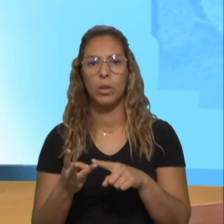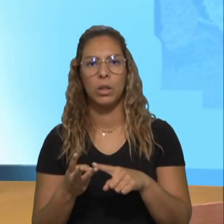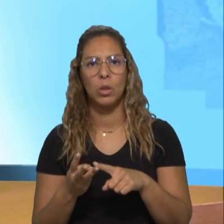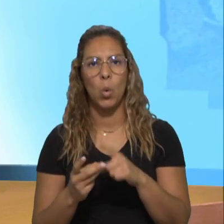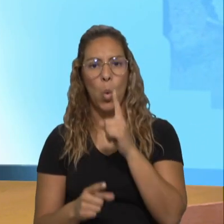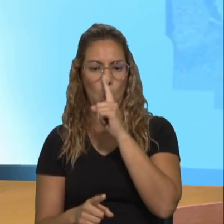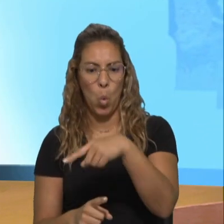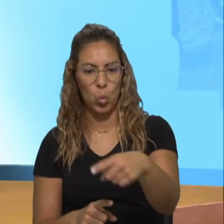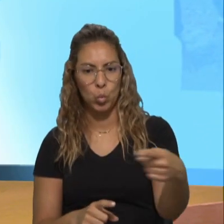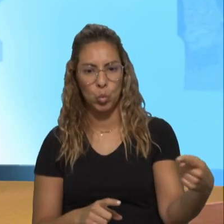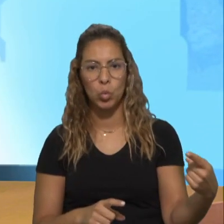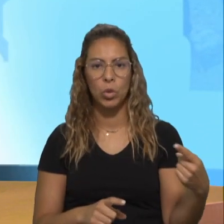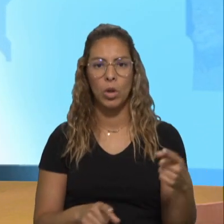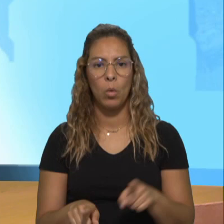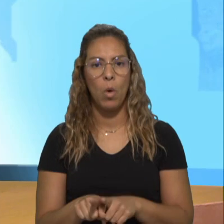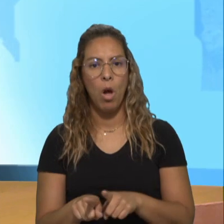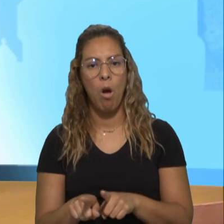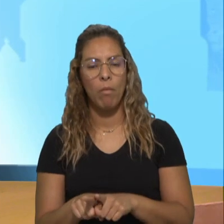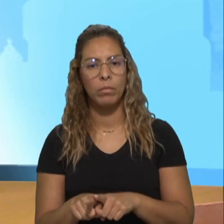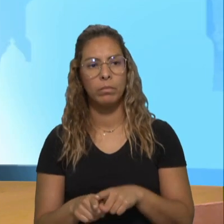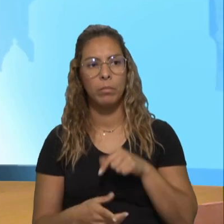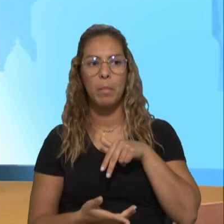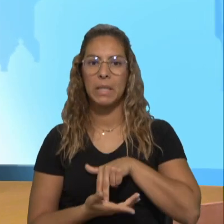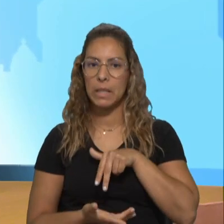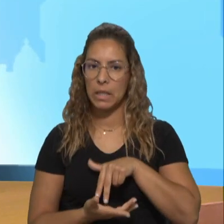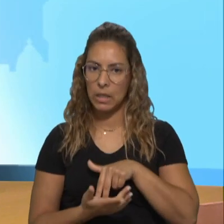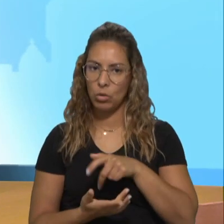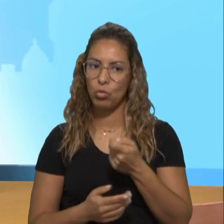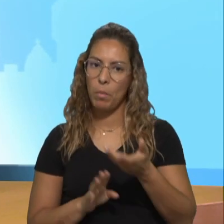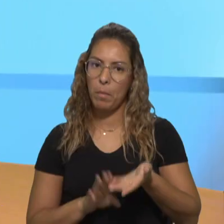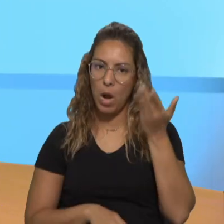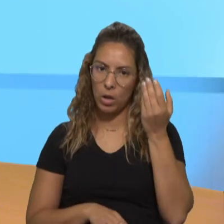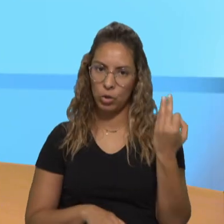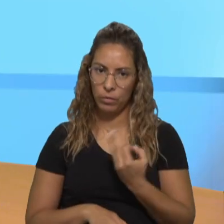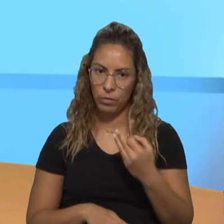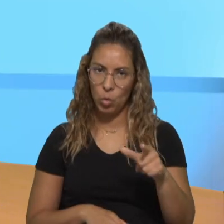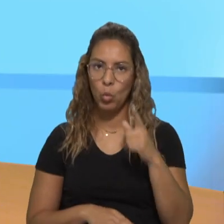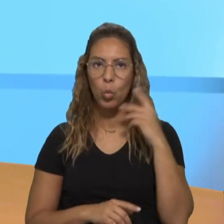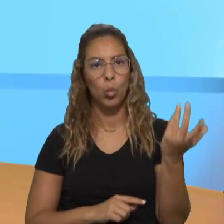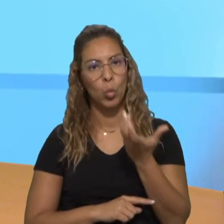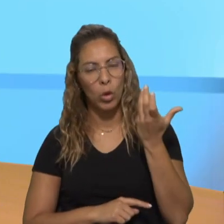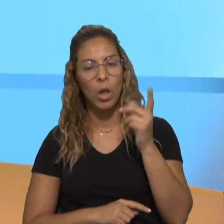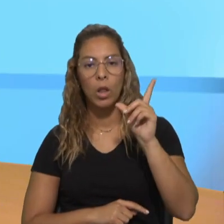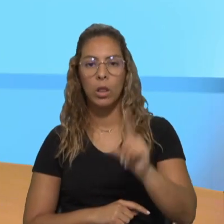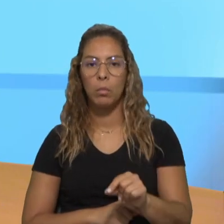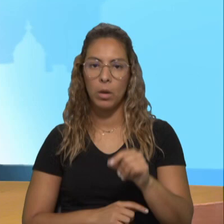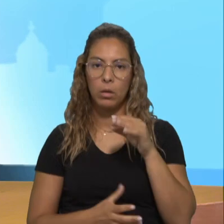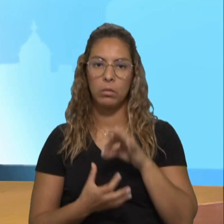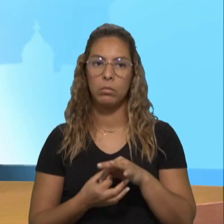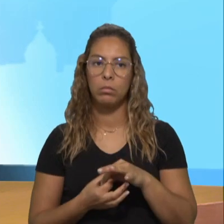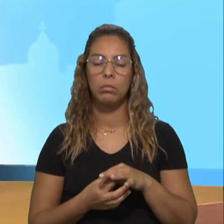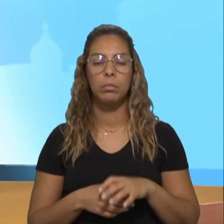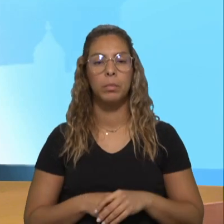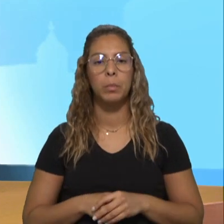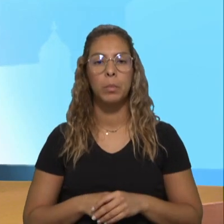outras coisas que são cada vez mais presentes na nossa sociedade, na nossa cultura. E até no diálogo entre pessoas. No nosso